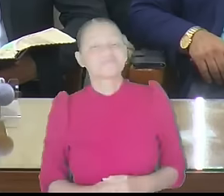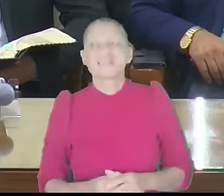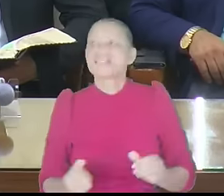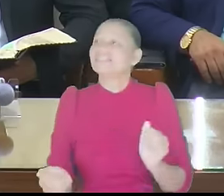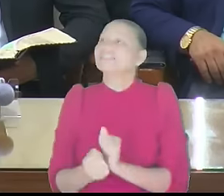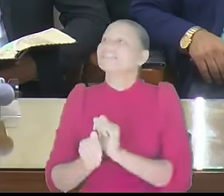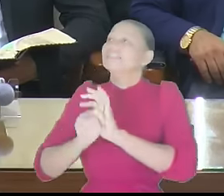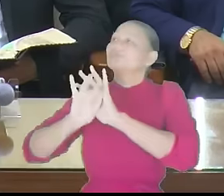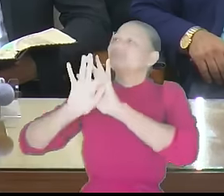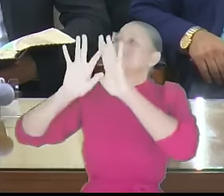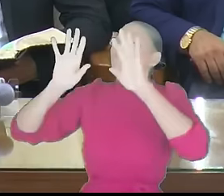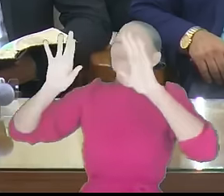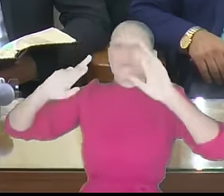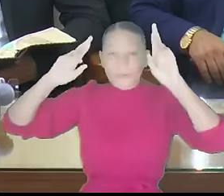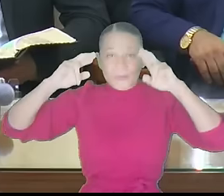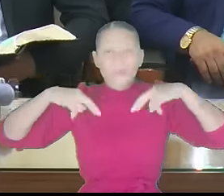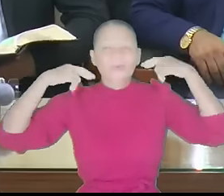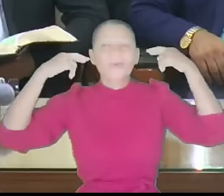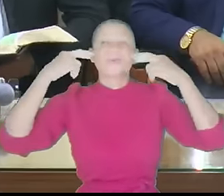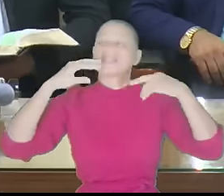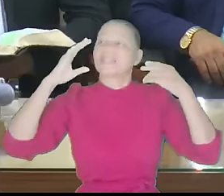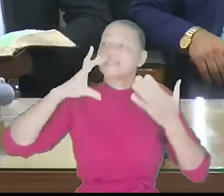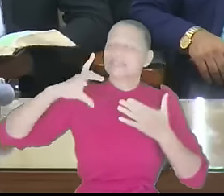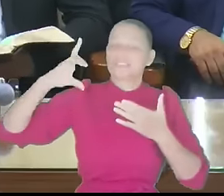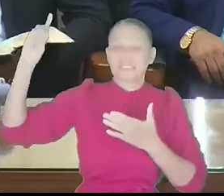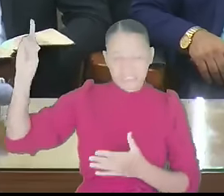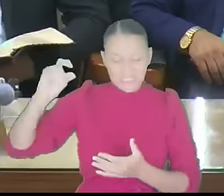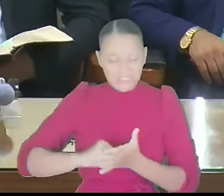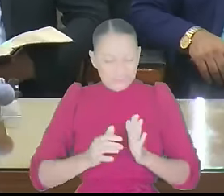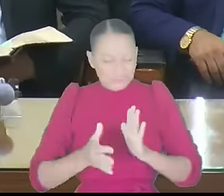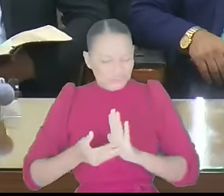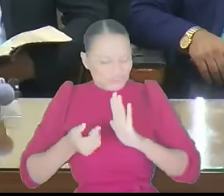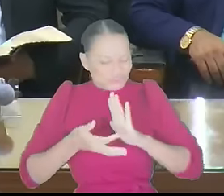Glória ao Cordeiro de Deus que tira o pecado do mundo.